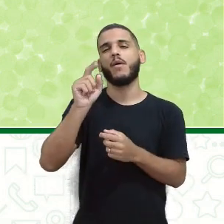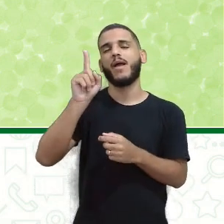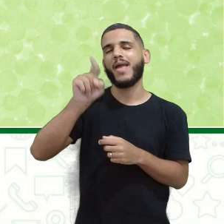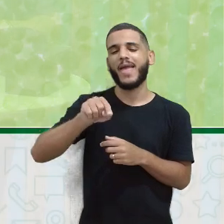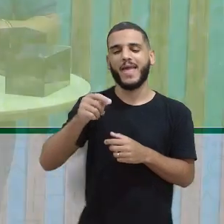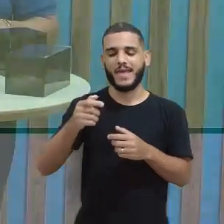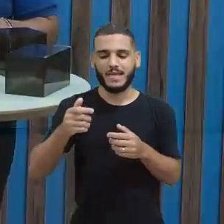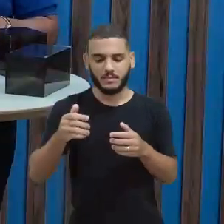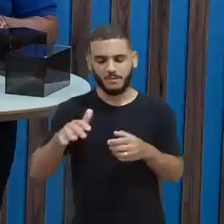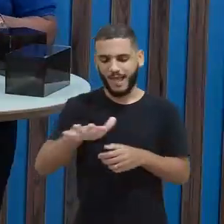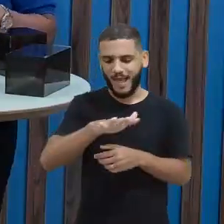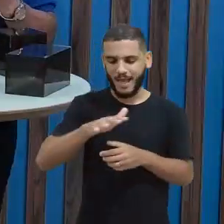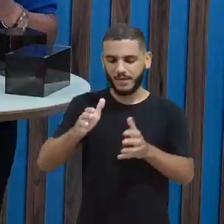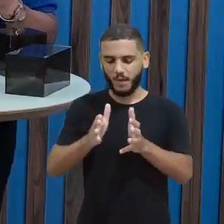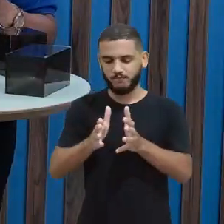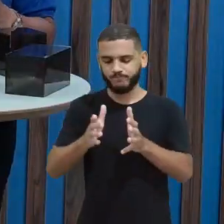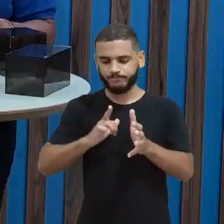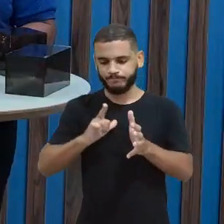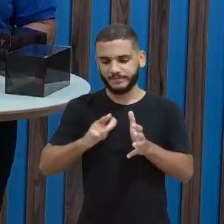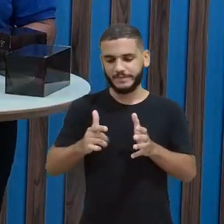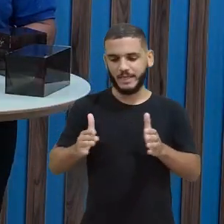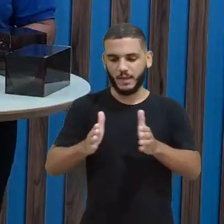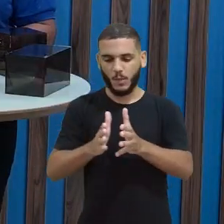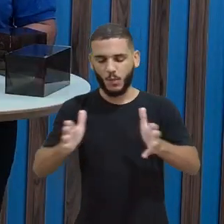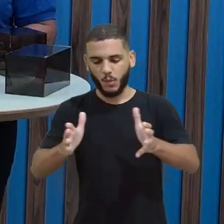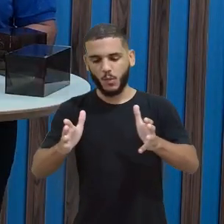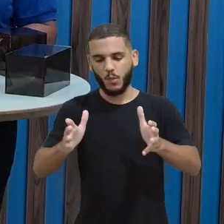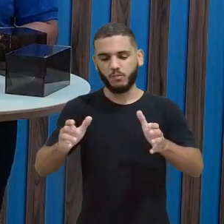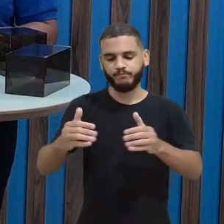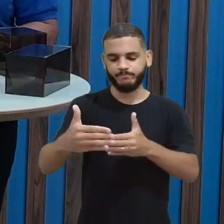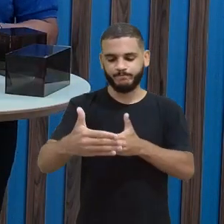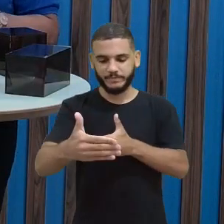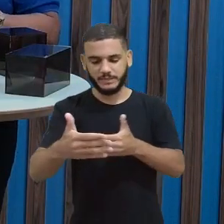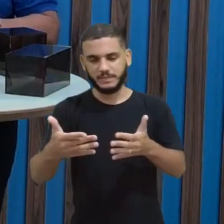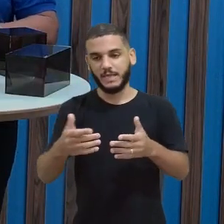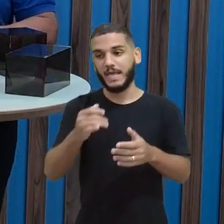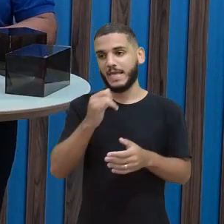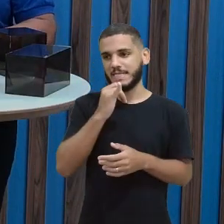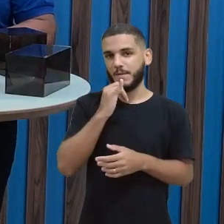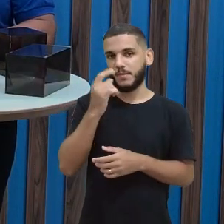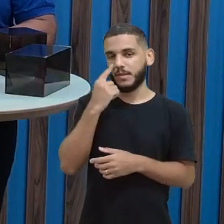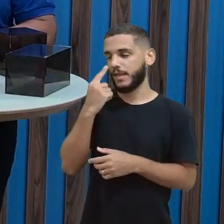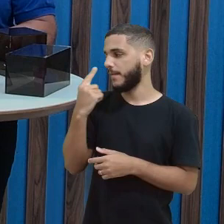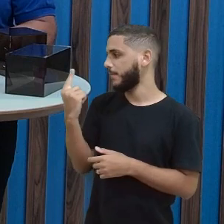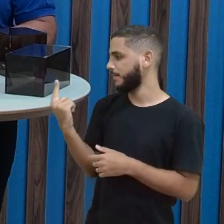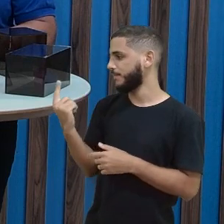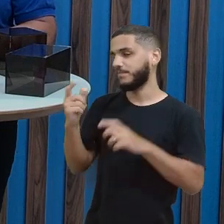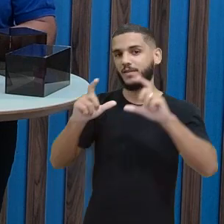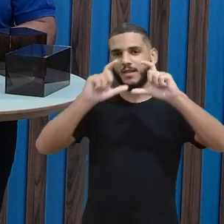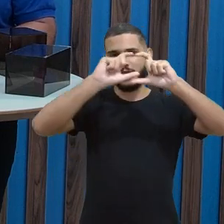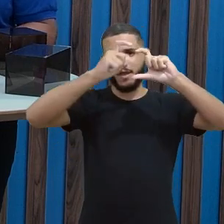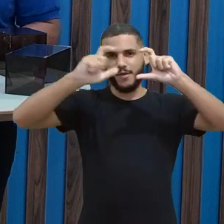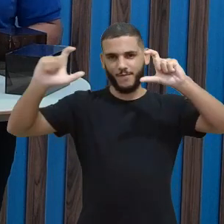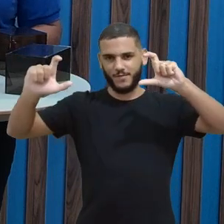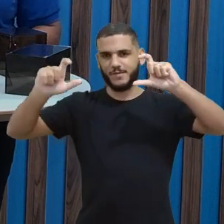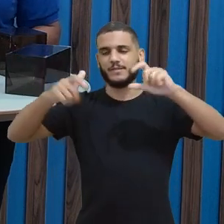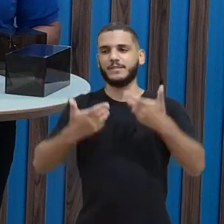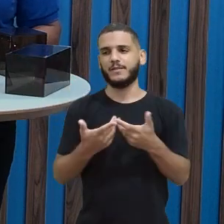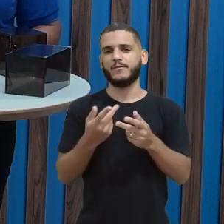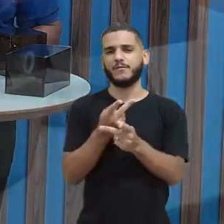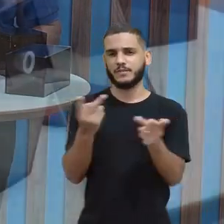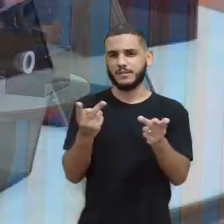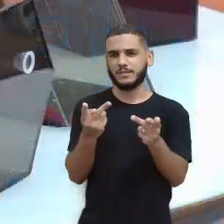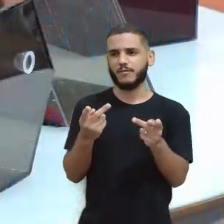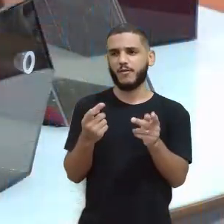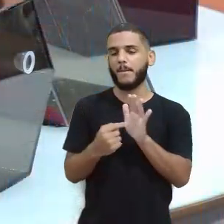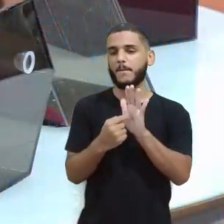esse espaço que é ocupado pela figura, tá? Eu tenho aqui as figuras para vocês e vou mostrar